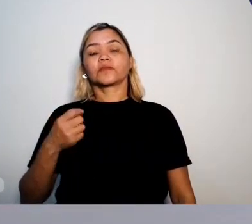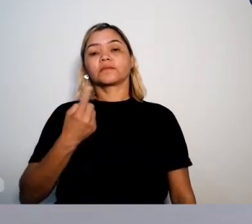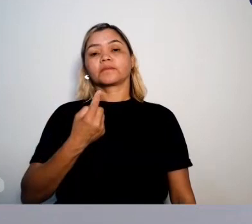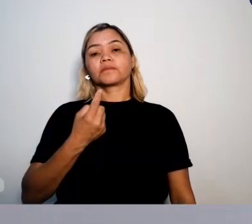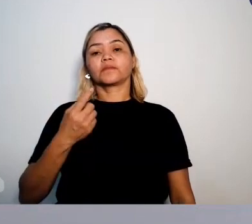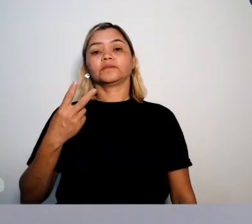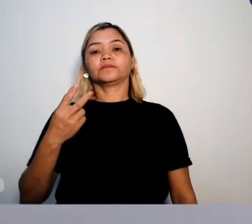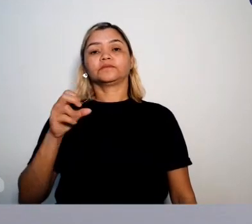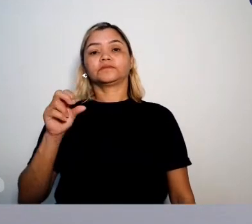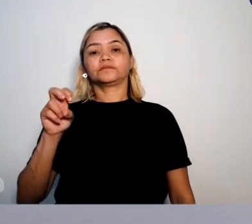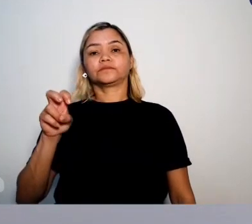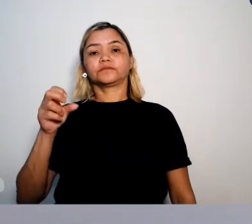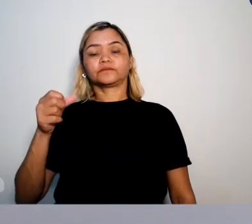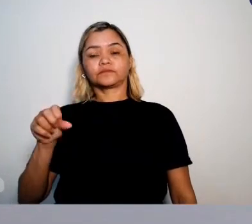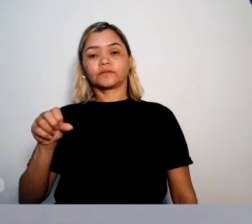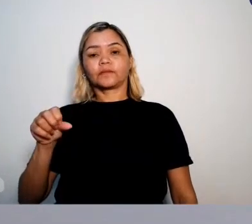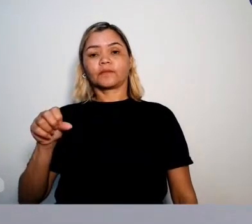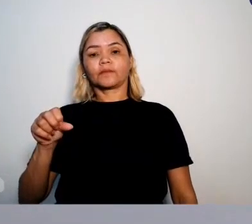1.259 e